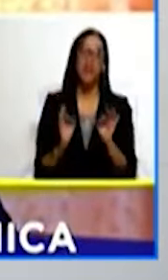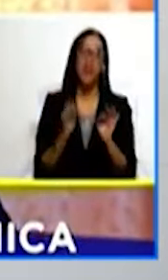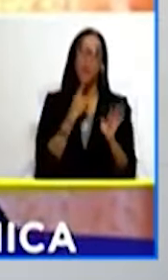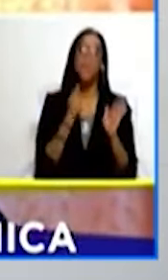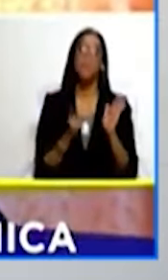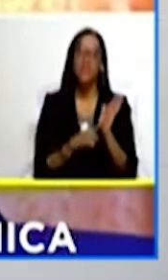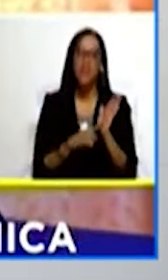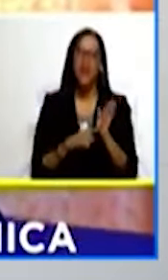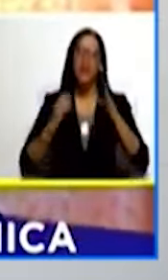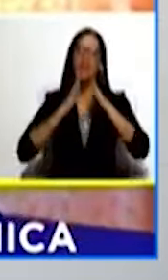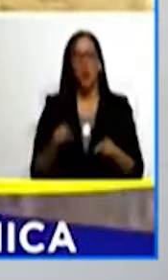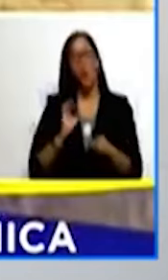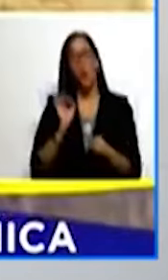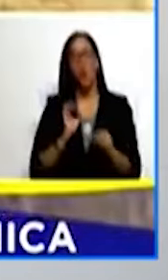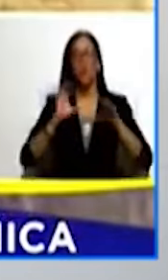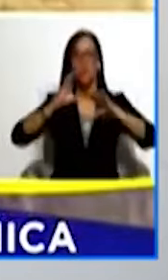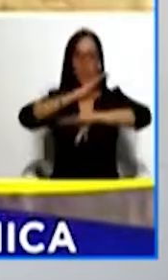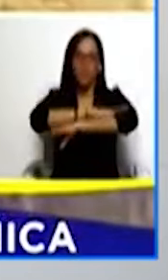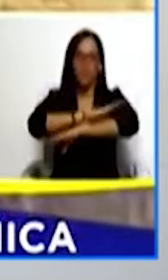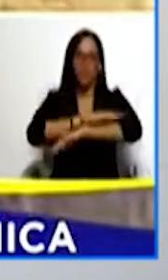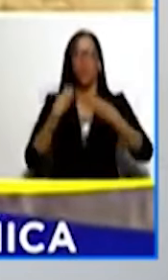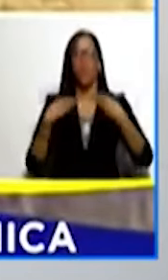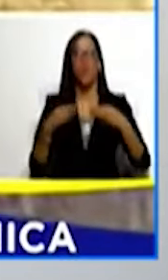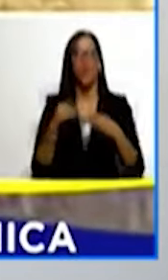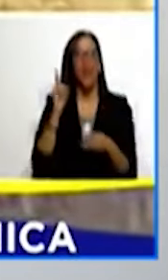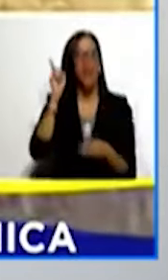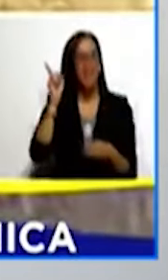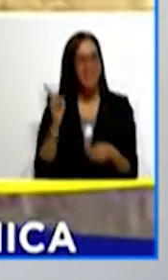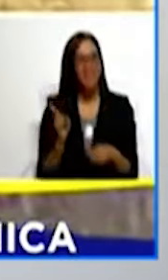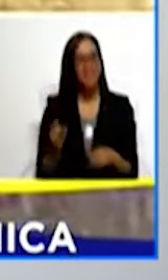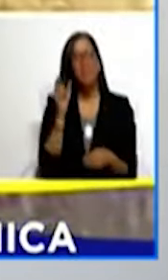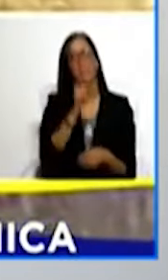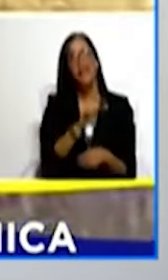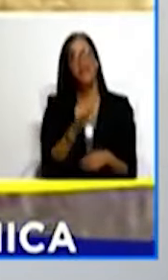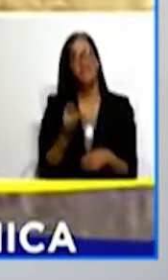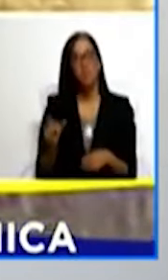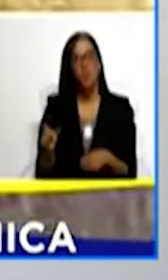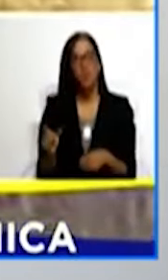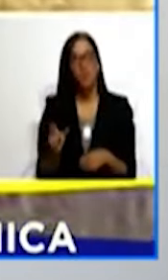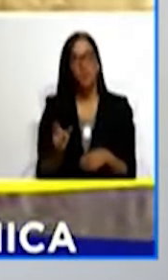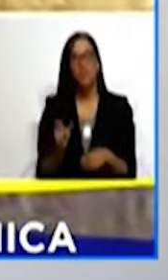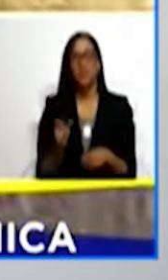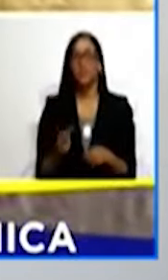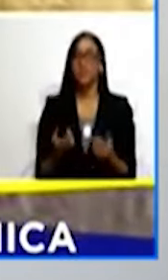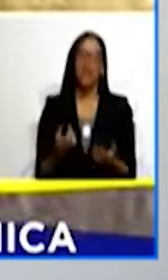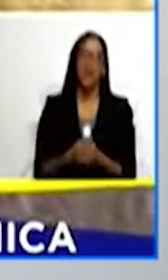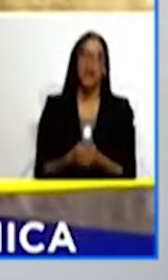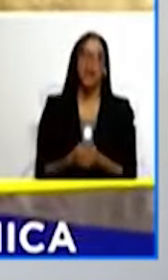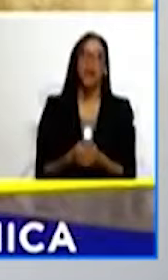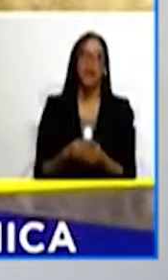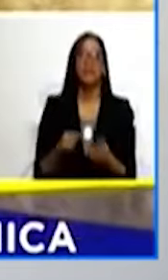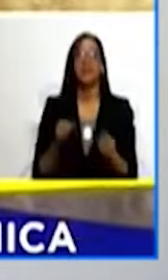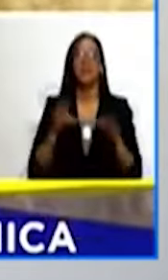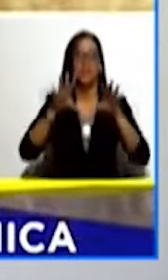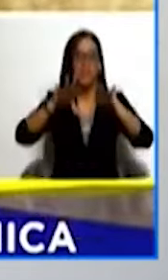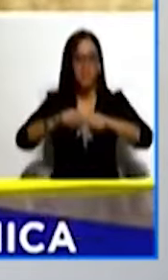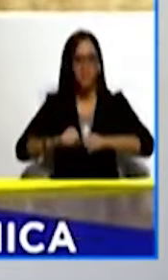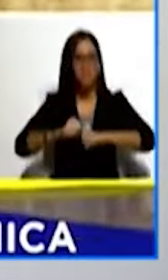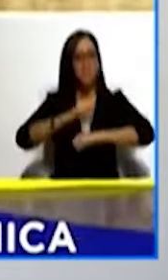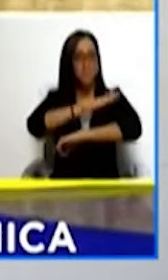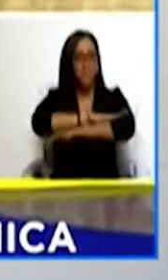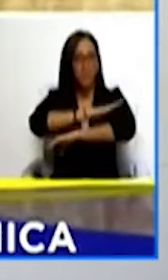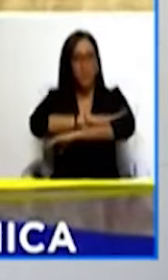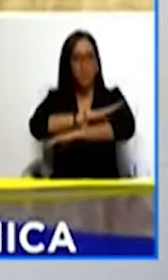estado do Pará. Vocês imaginem, diante de uma situação dessa, se o governador do estado do Pará, ou do estado do Mato Grosso, resolve, né, assinar